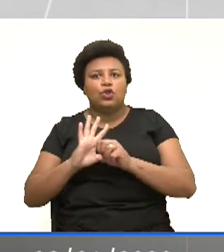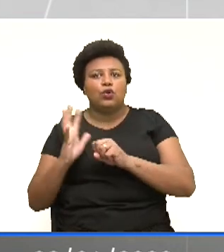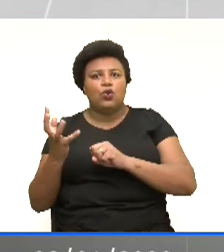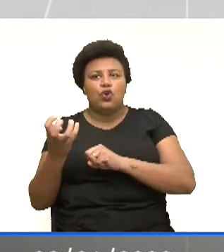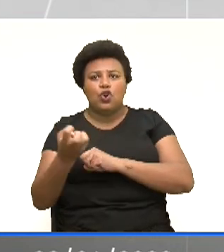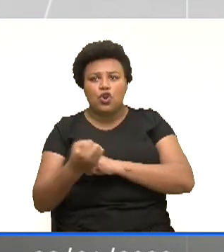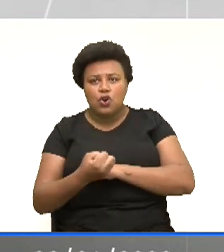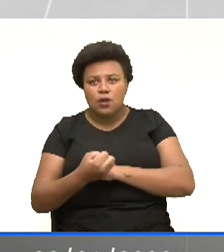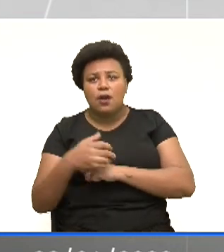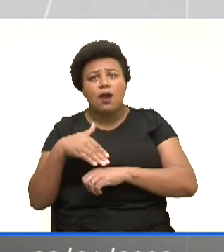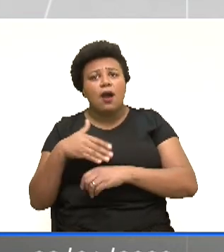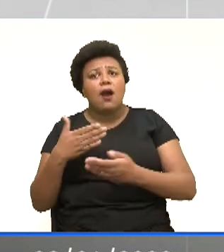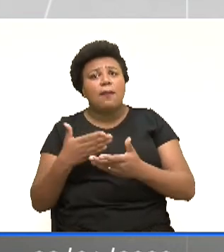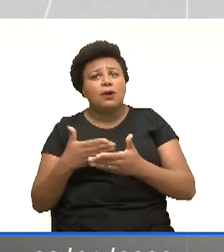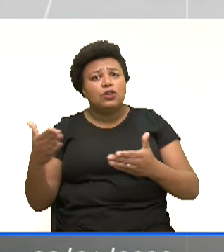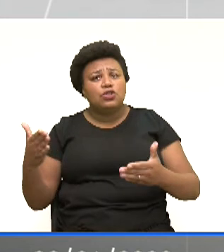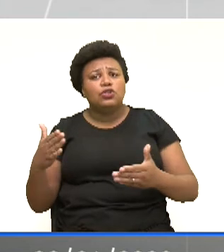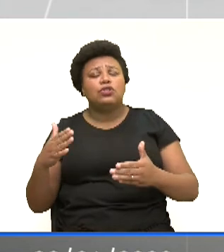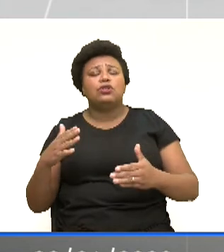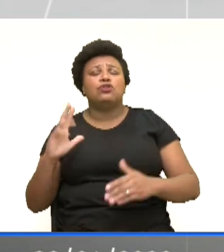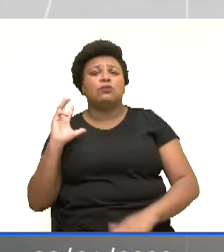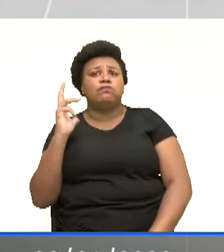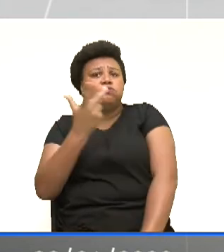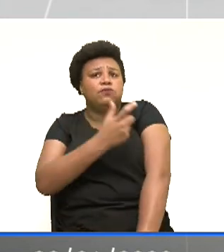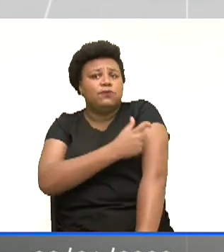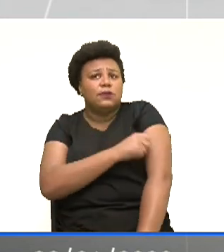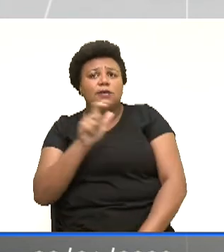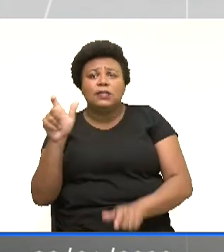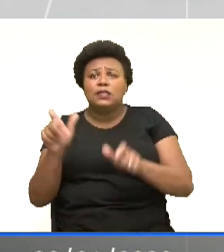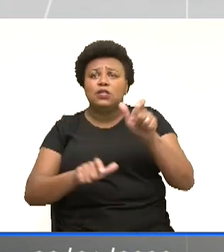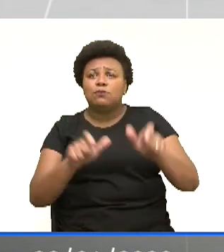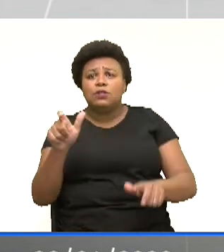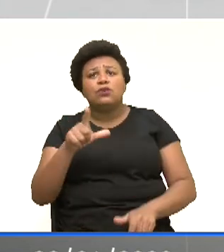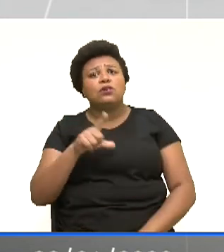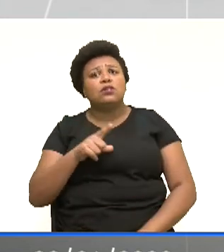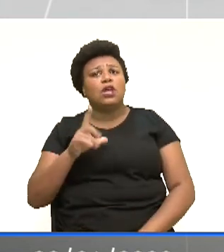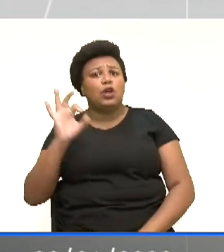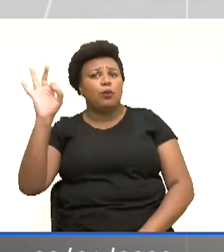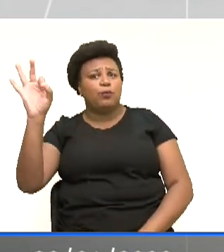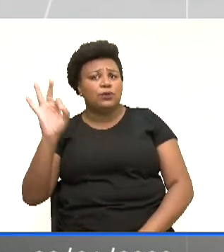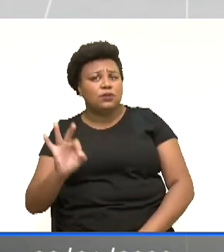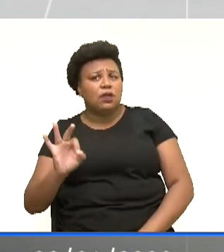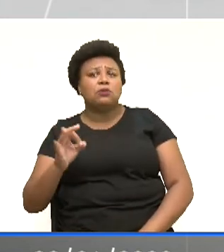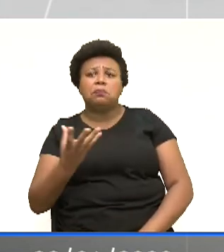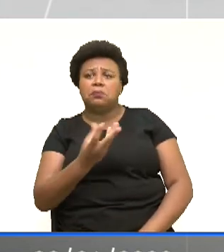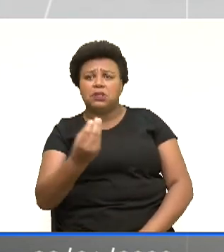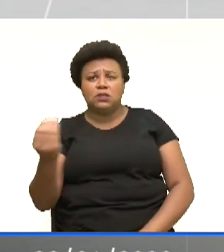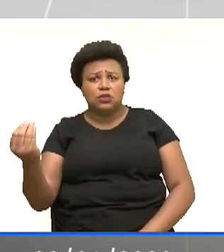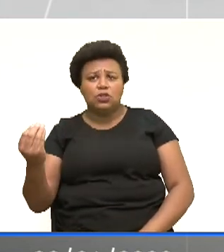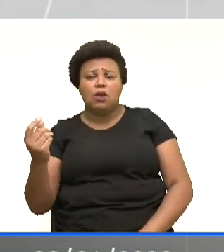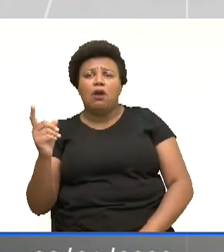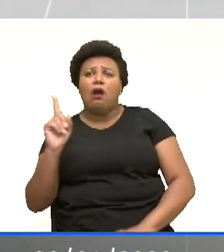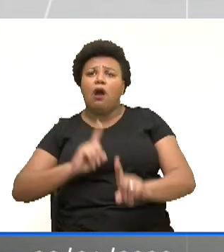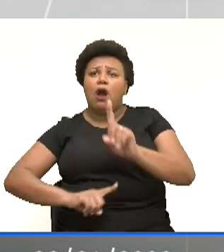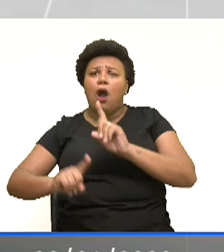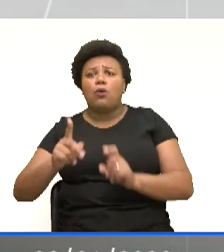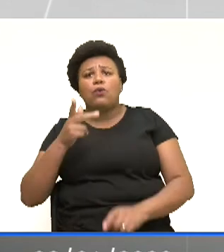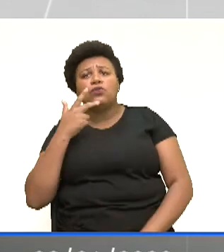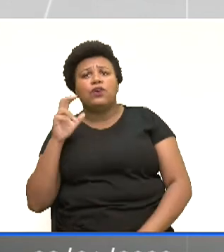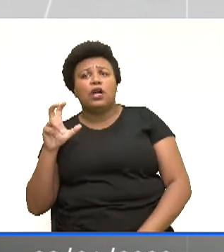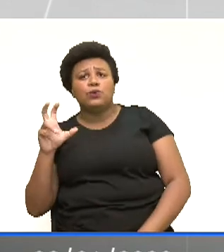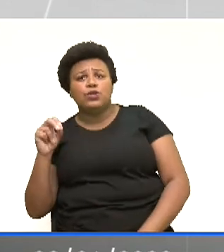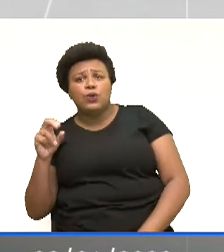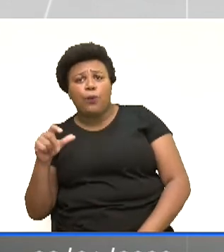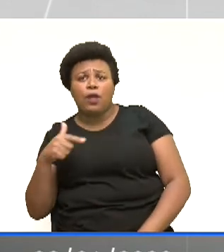grau de imunização das pessoas que seja num percentual bem significativo. Uns falam em 50, outros falam em 70.